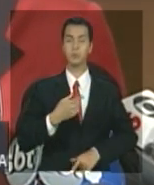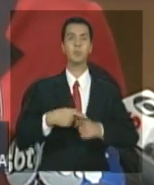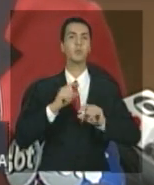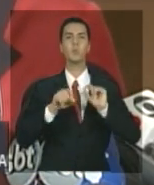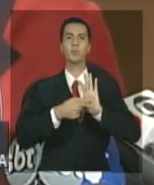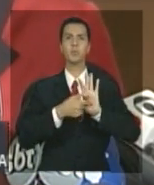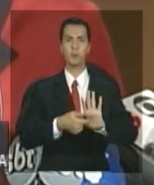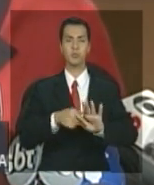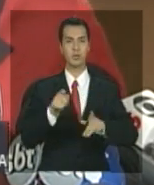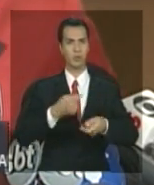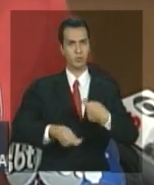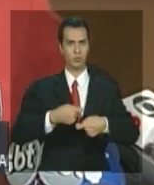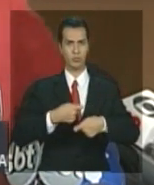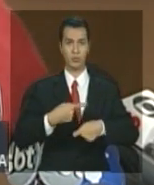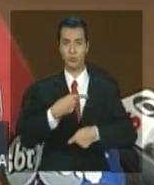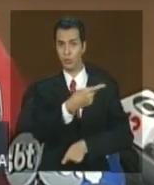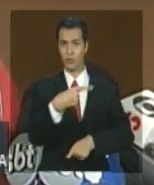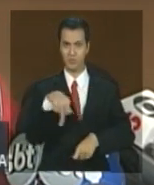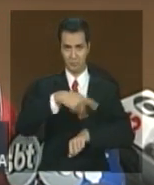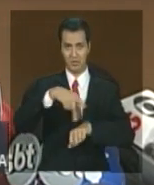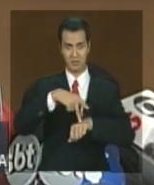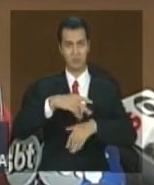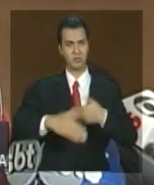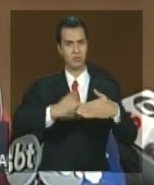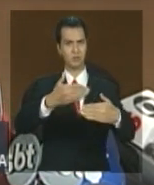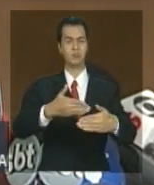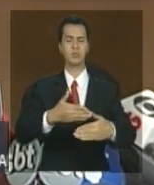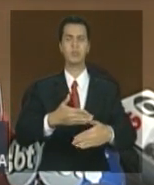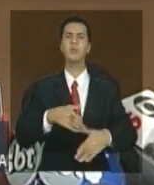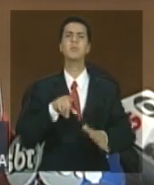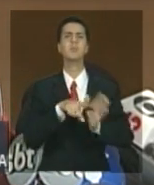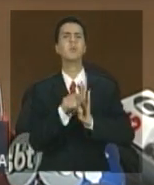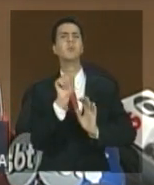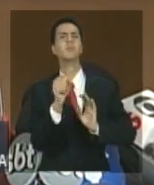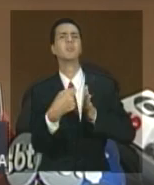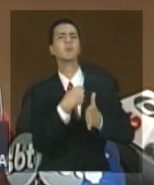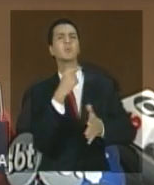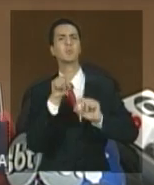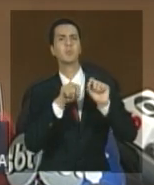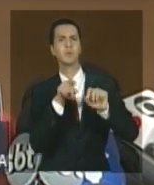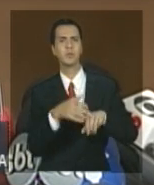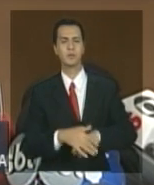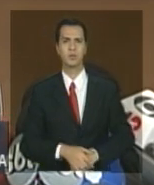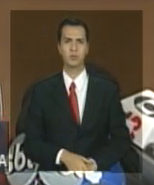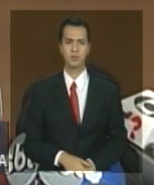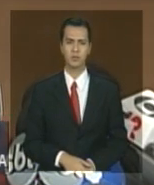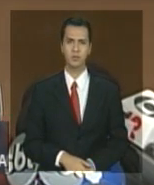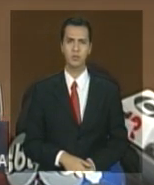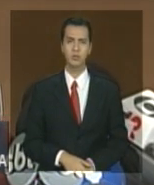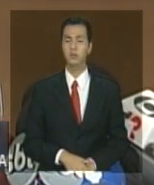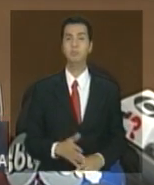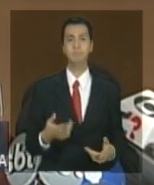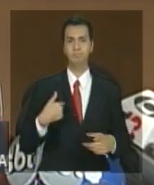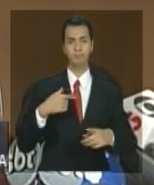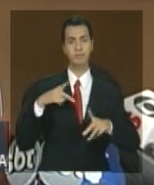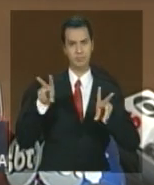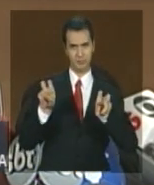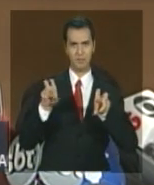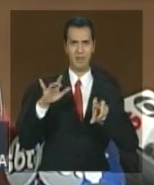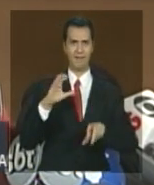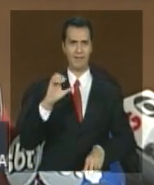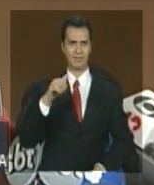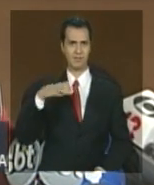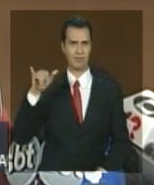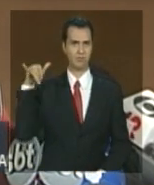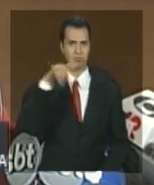economias estão crescendo. Qual a outra pergunta que você fez, por favor? Caças. Nós não discutimos caças. Presidente,